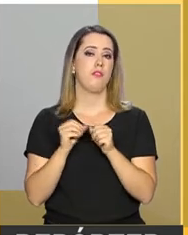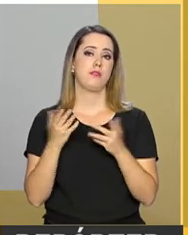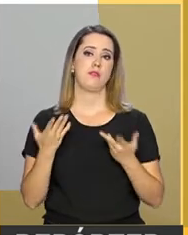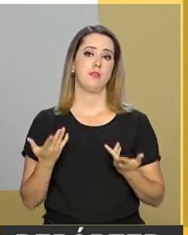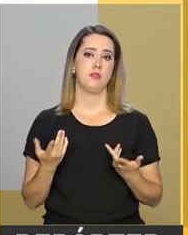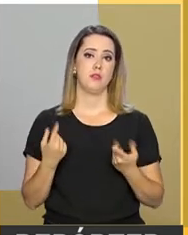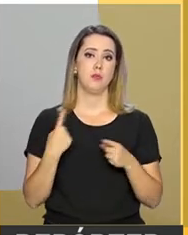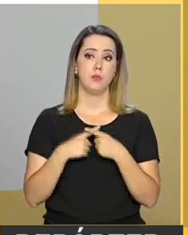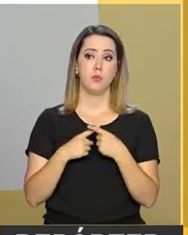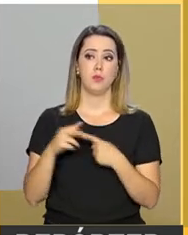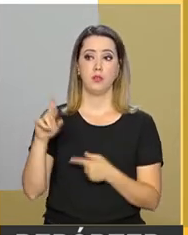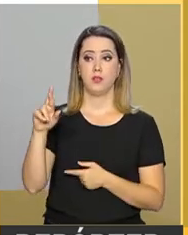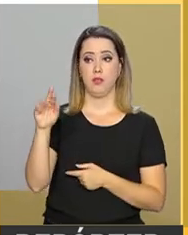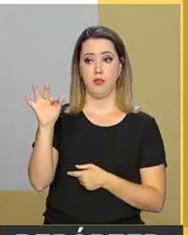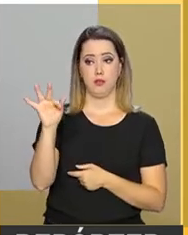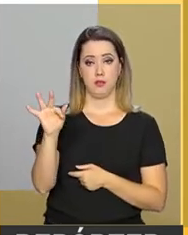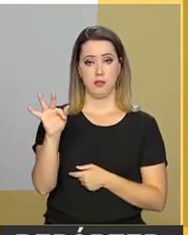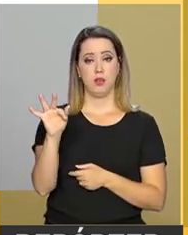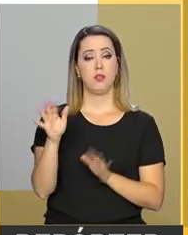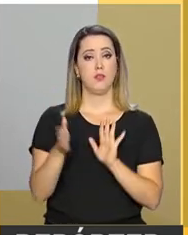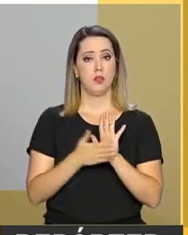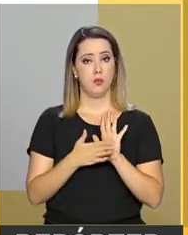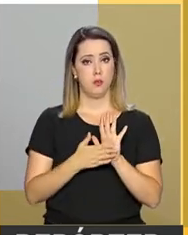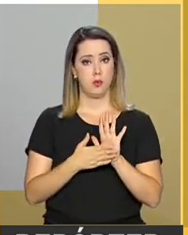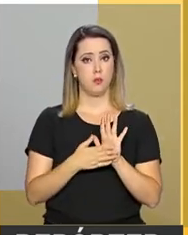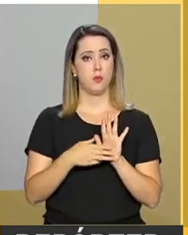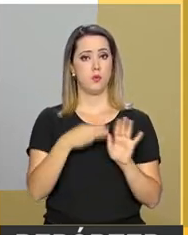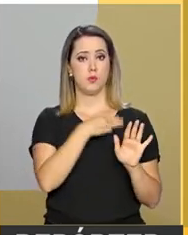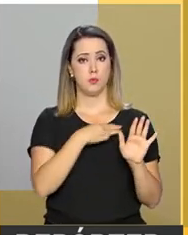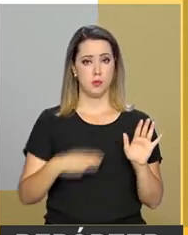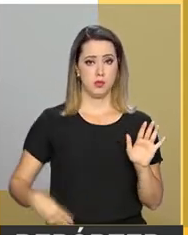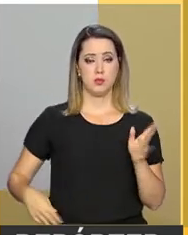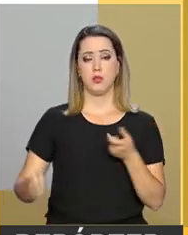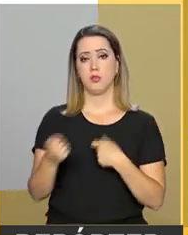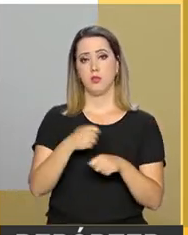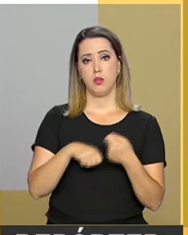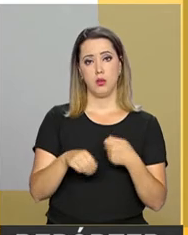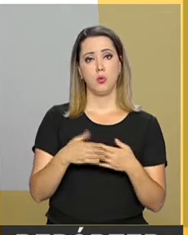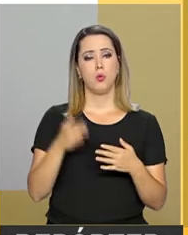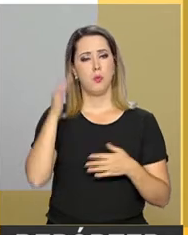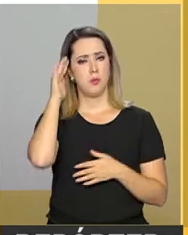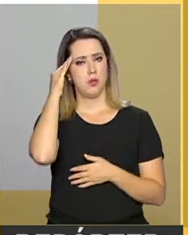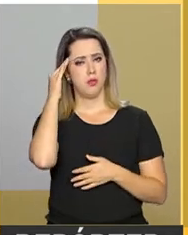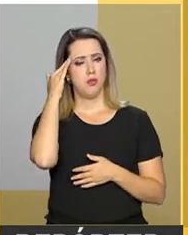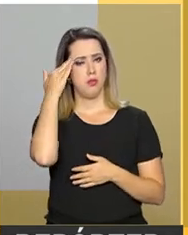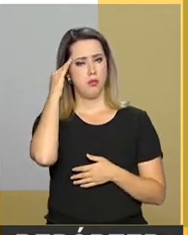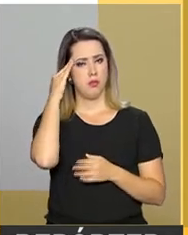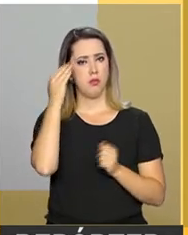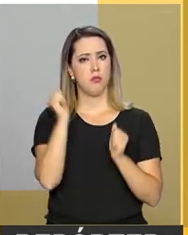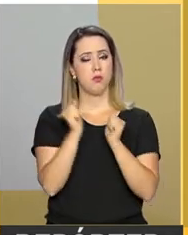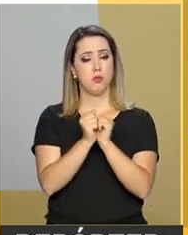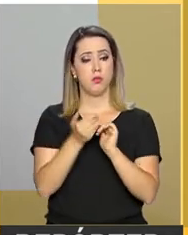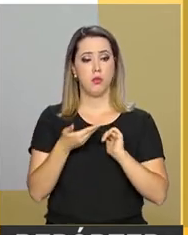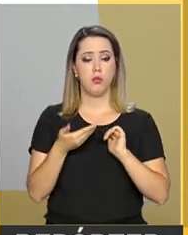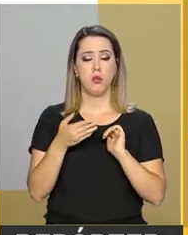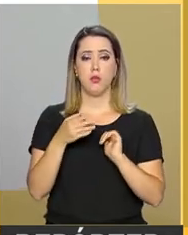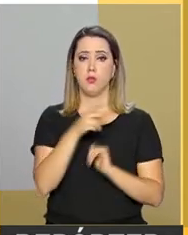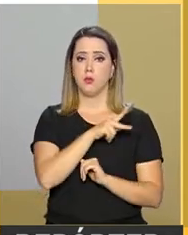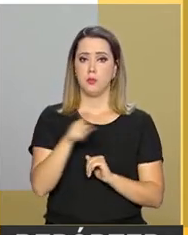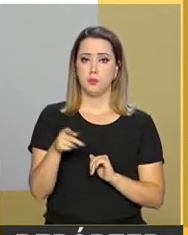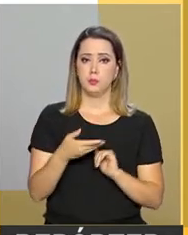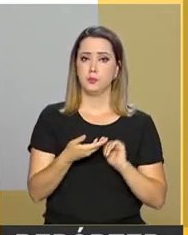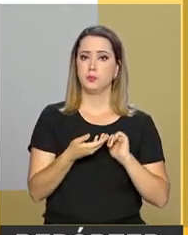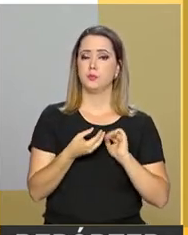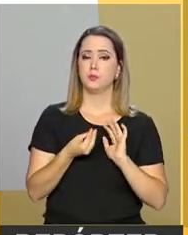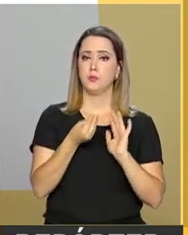inclusive, a Receita Federal propôs, o Ministério da Fazenda levou e o presidente encaminhou isso ao Congresso. Em primeiro lugar, projeto do